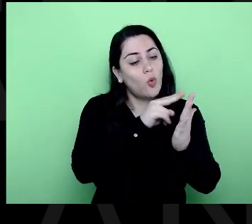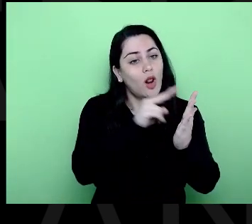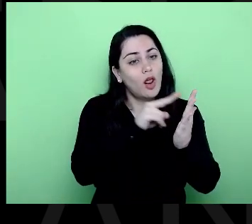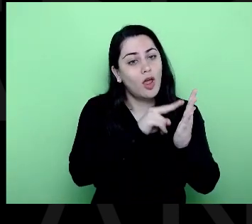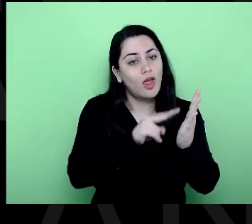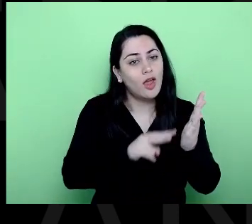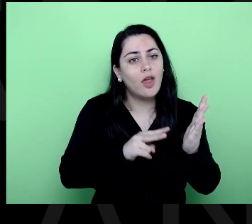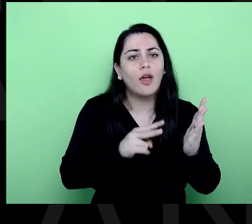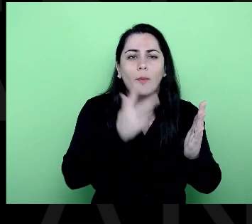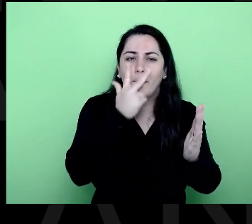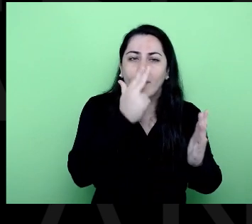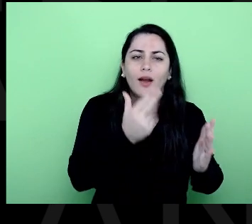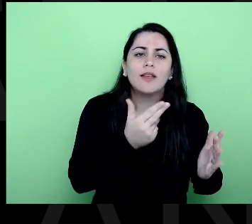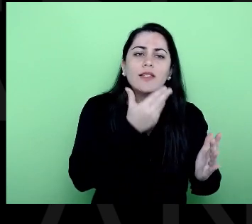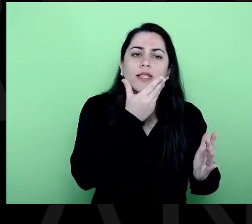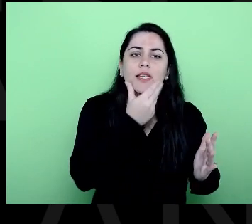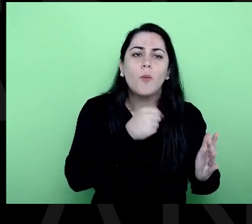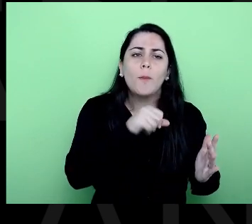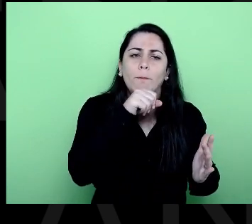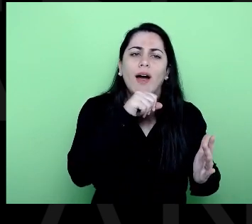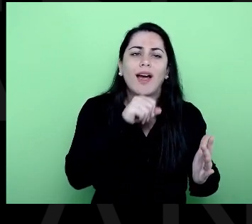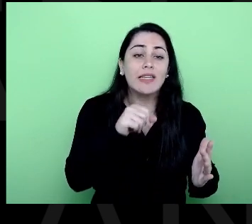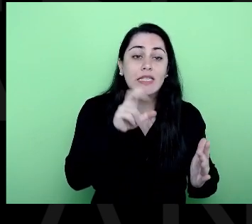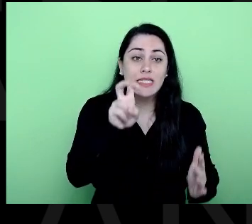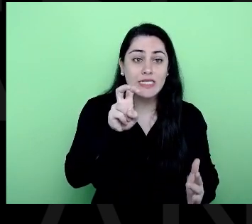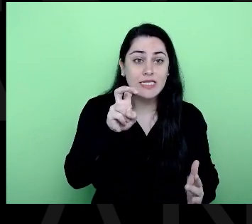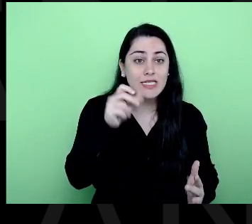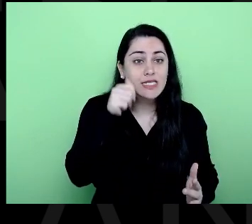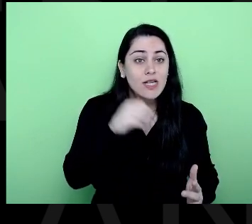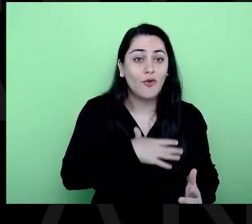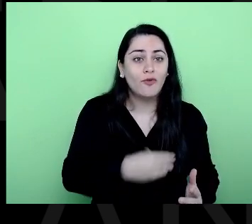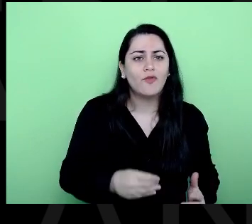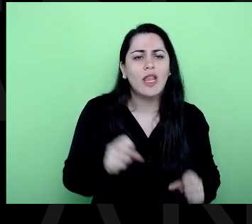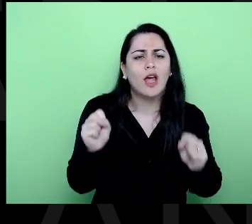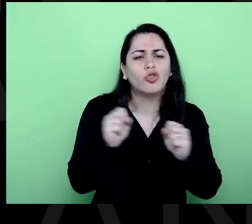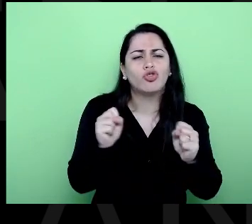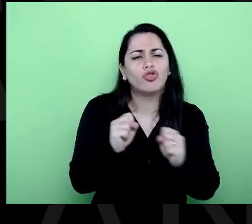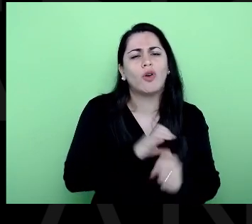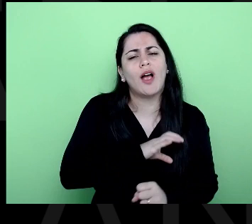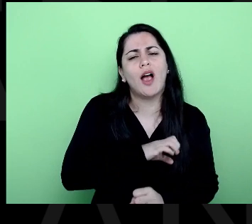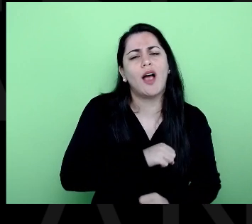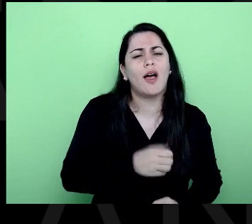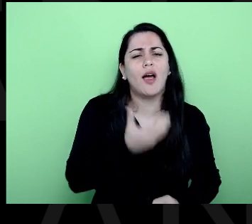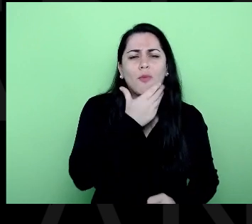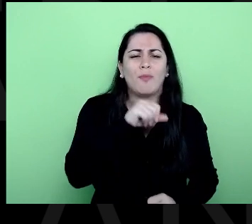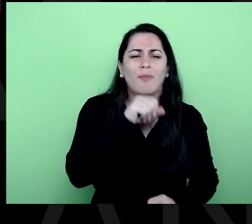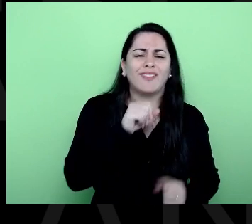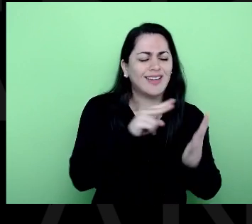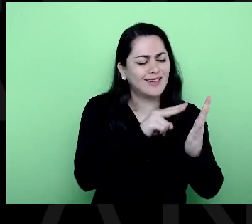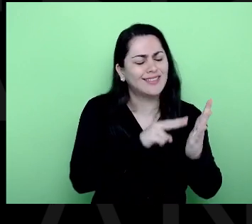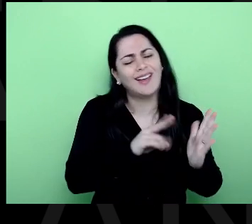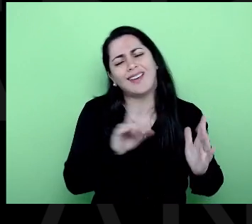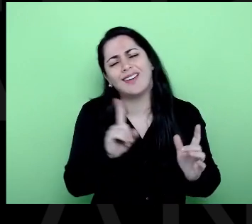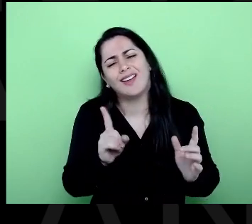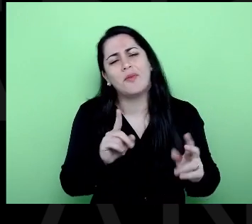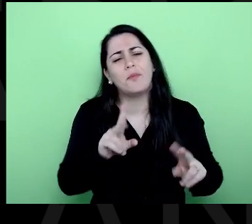aquele pai adorado, as cinco filhas, né? Aquele pai adorado, fala assim, ah, mas aqui, mas não. Não, na prisão